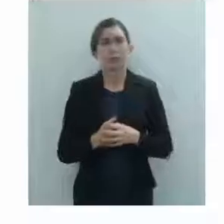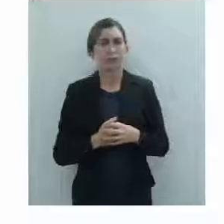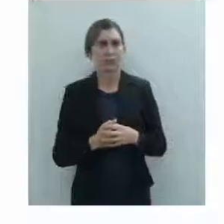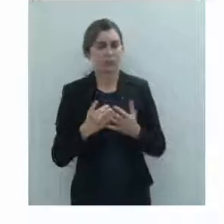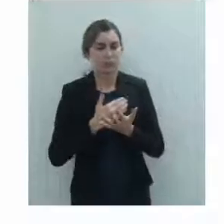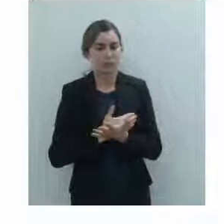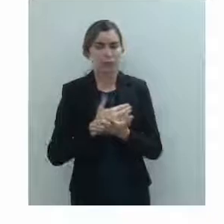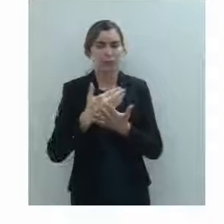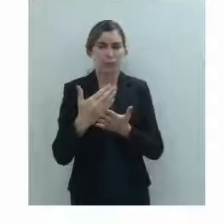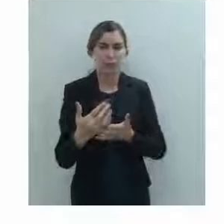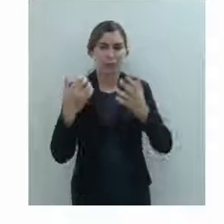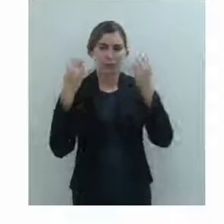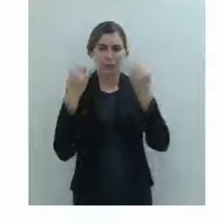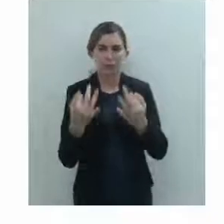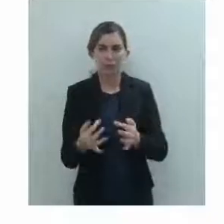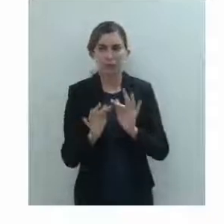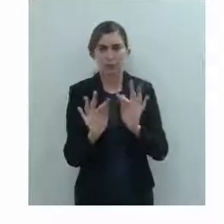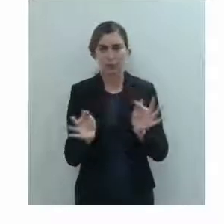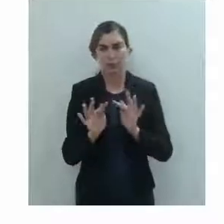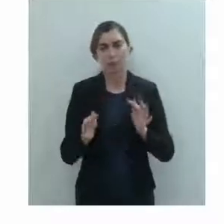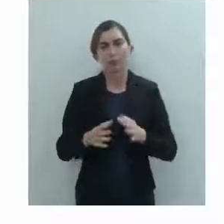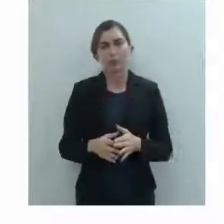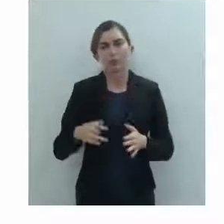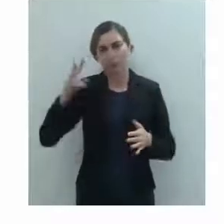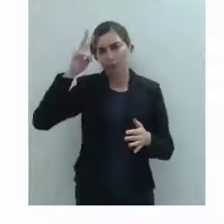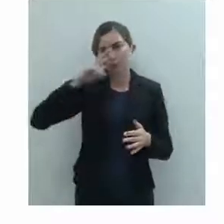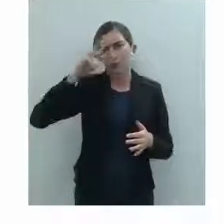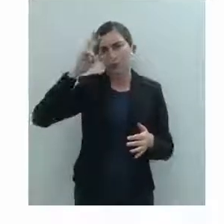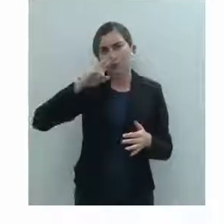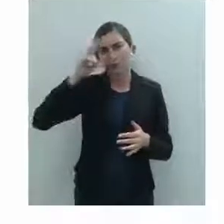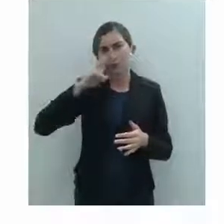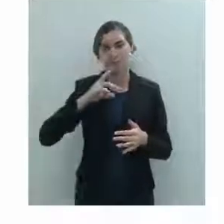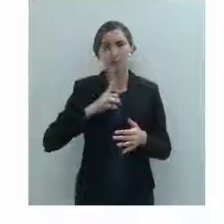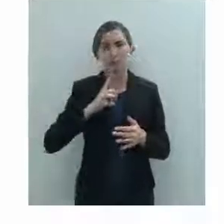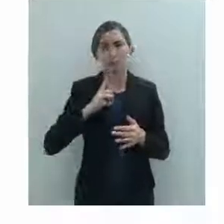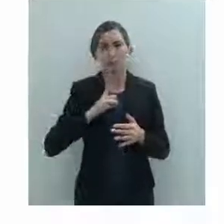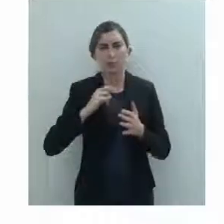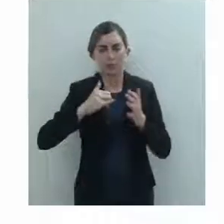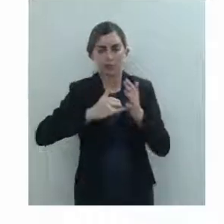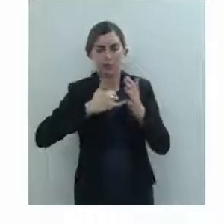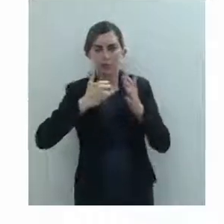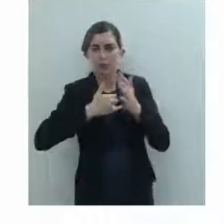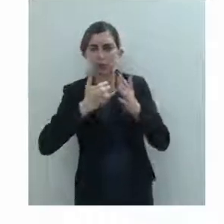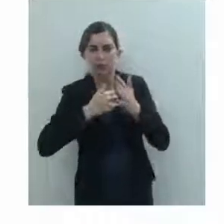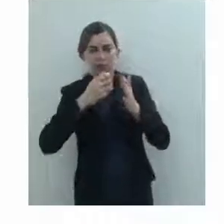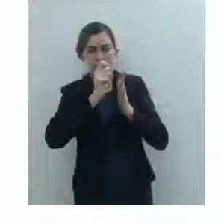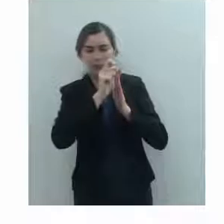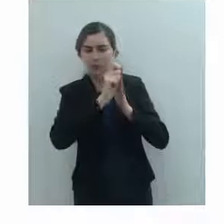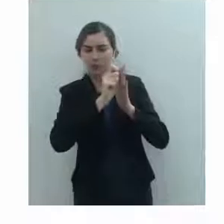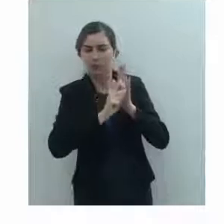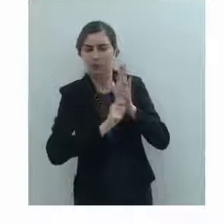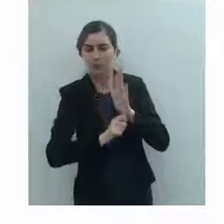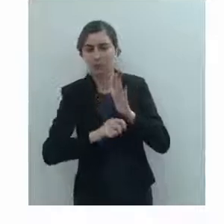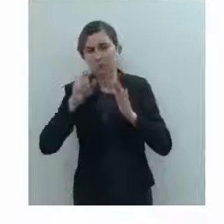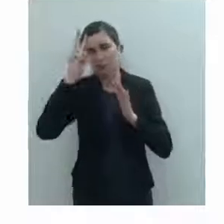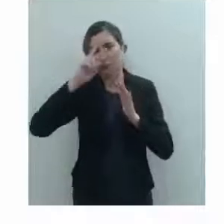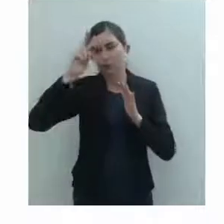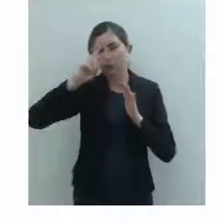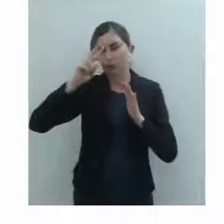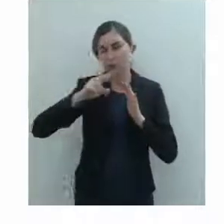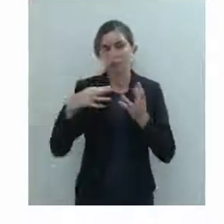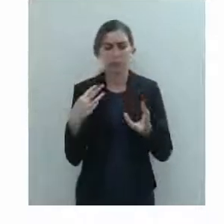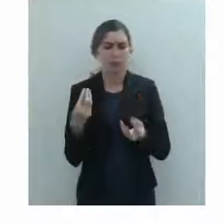e vamos começar com a definição vencer a história o grafia é o registro escrito da história